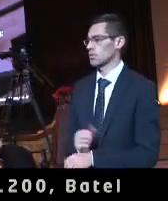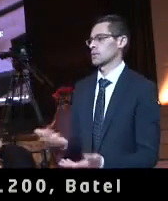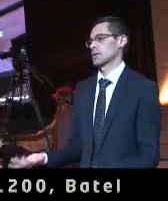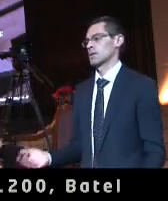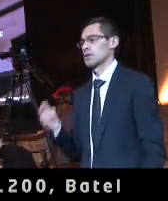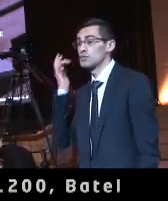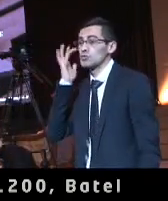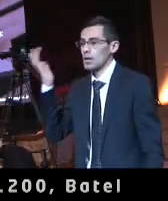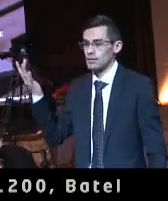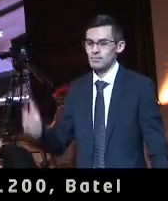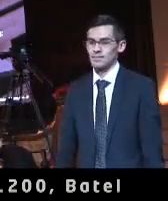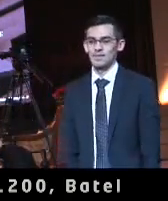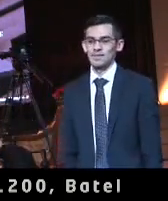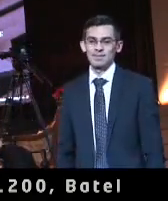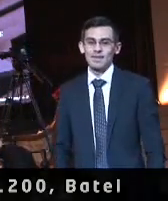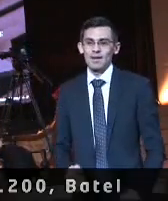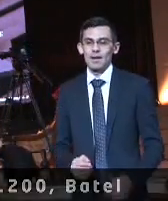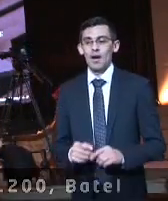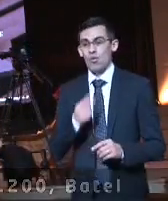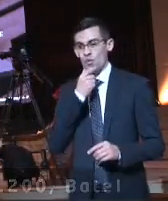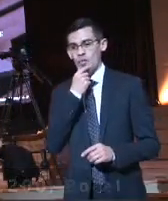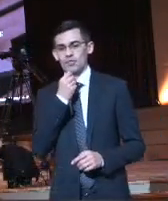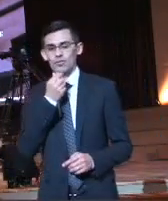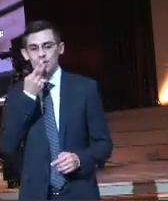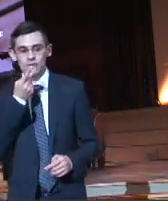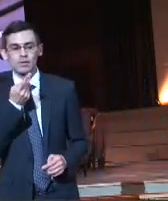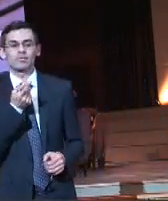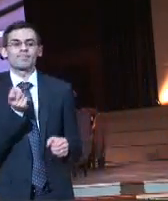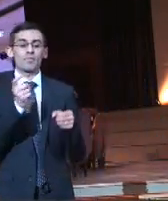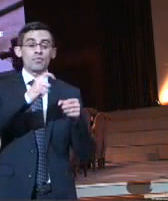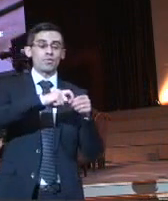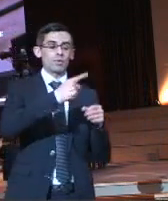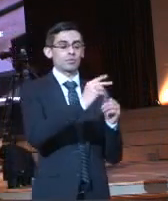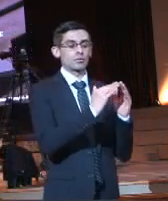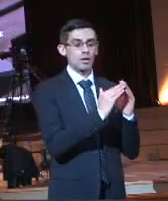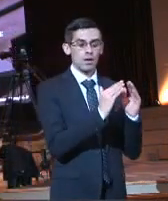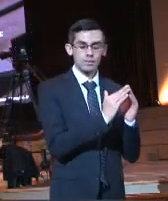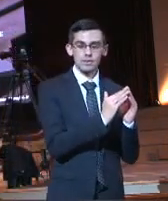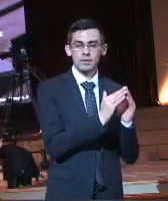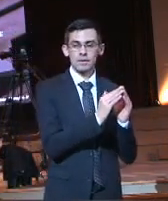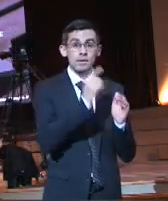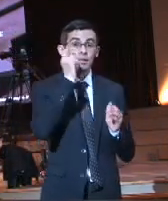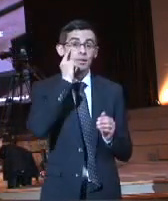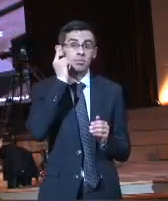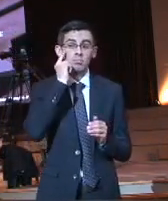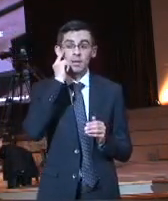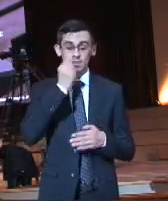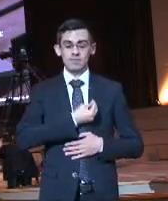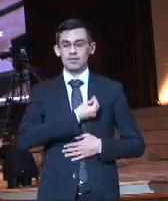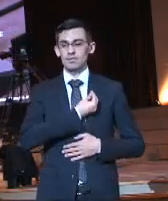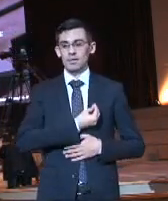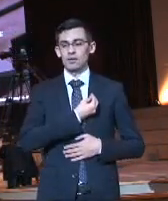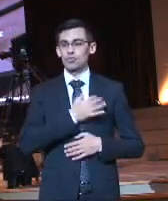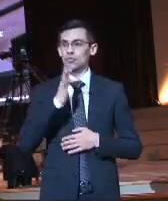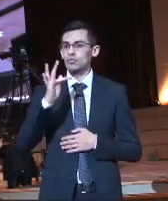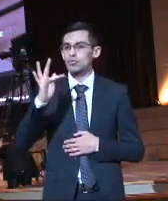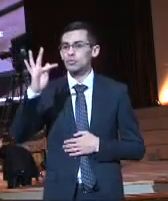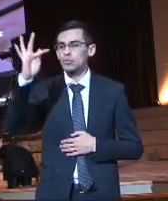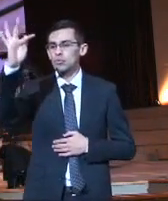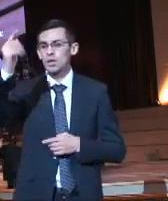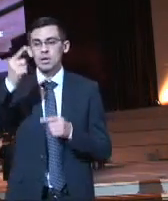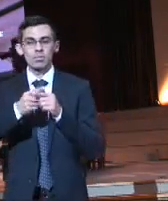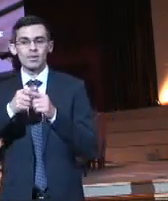não sei. Aí ele falou assim, então volta para sua casa e pensa na vida, porque tem muito